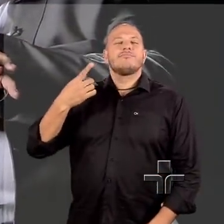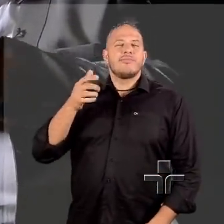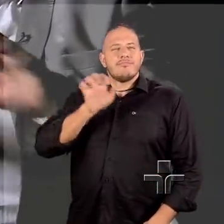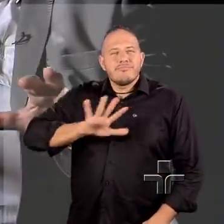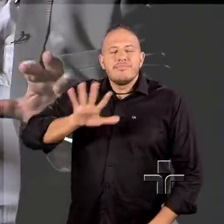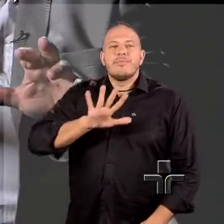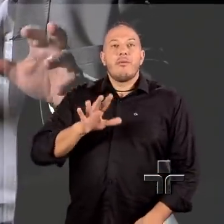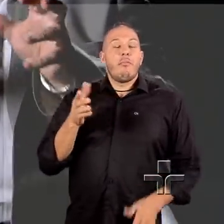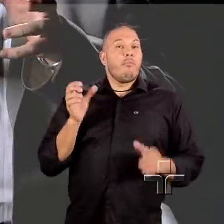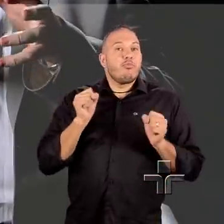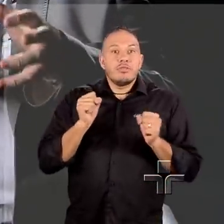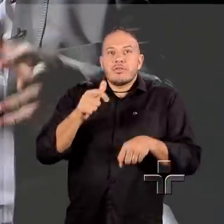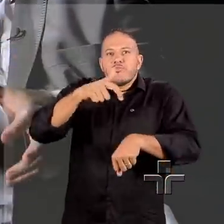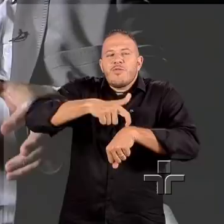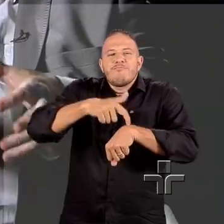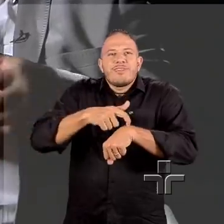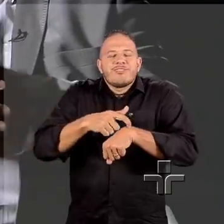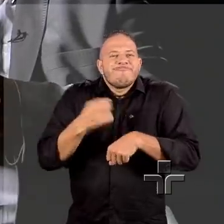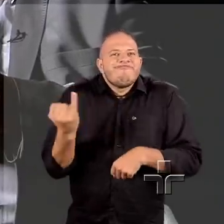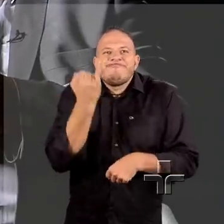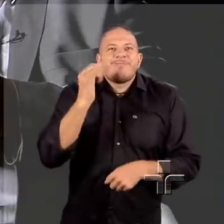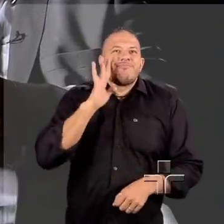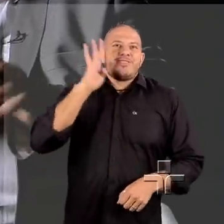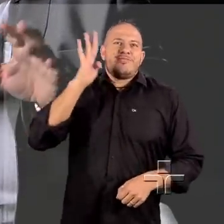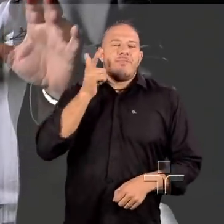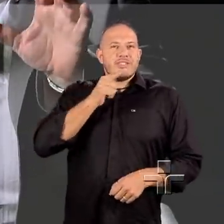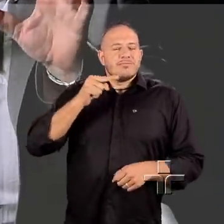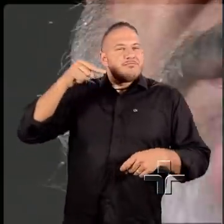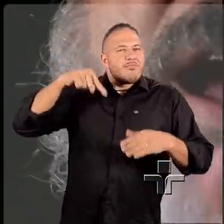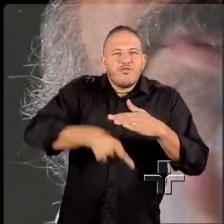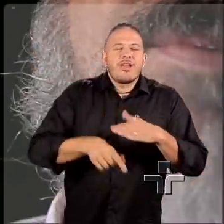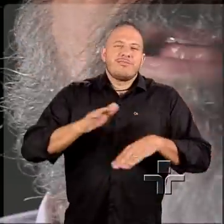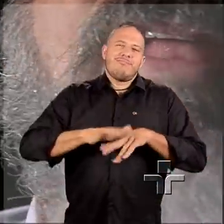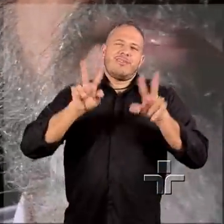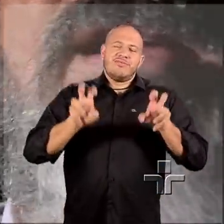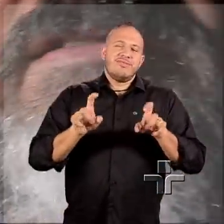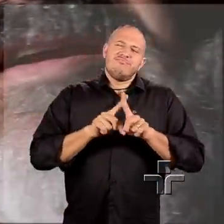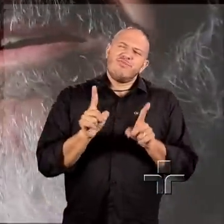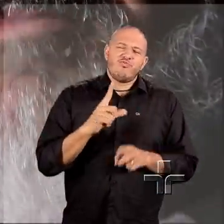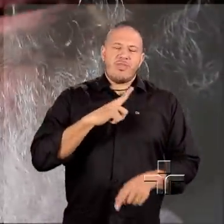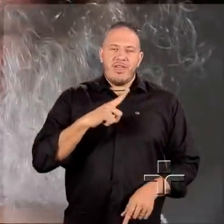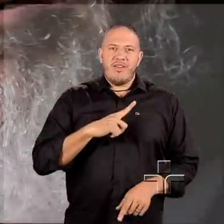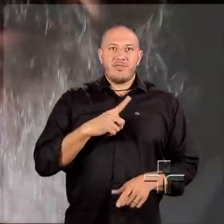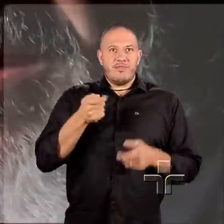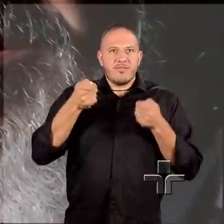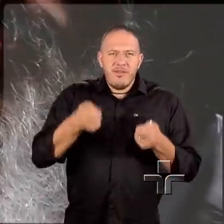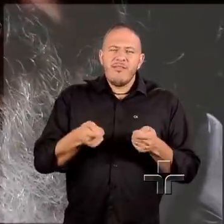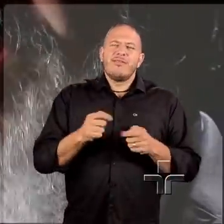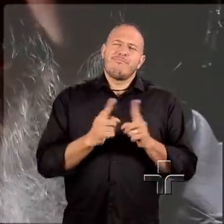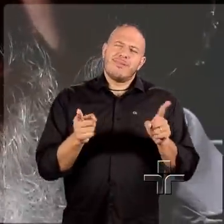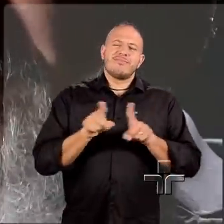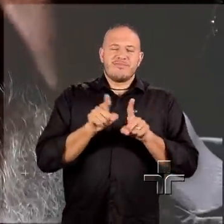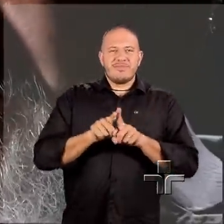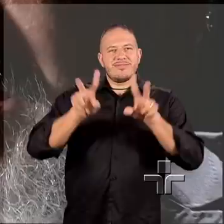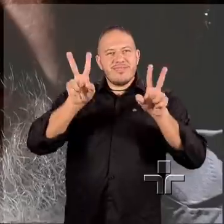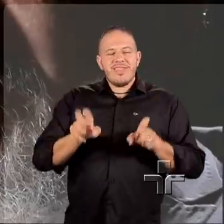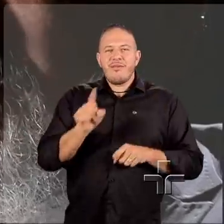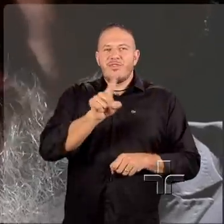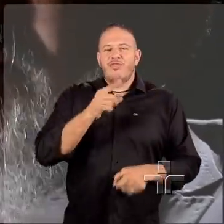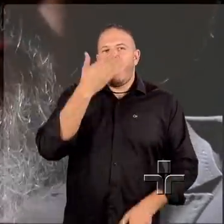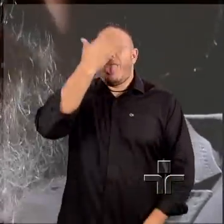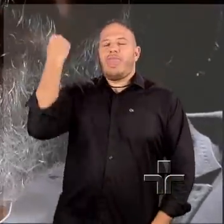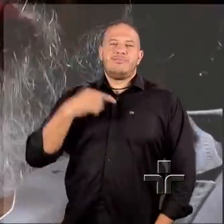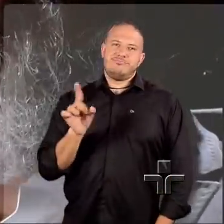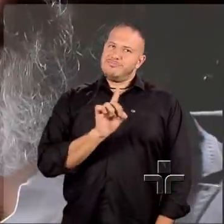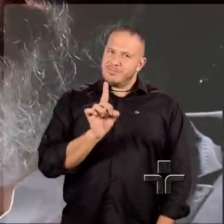ocasião magnífica para que a gente aprofundasse mais o debate. Não o tivemos de maneira intensa, mas também o tema não foi esquecido.